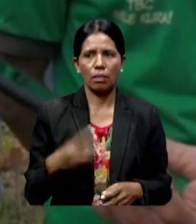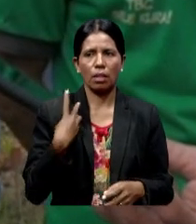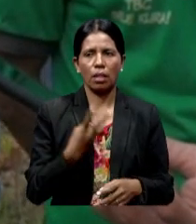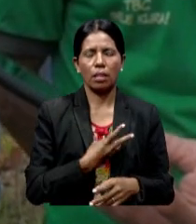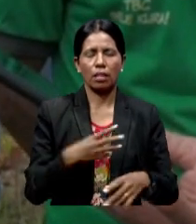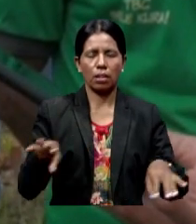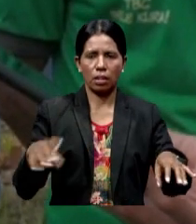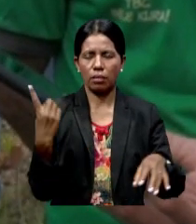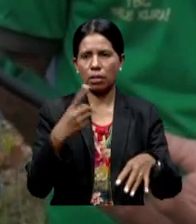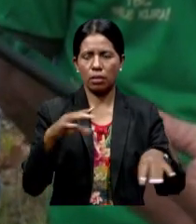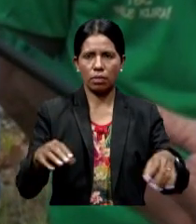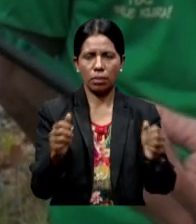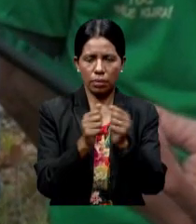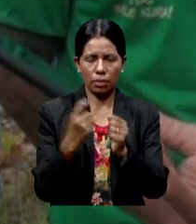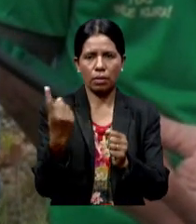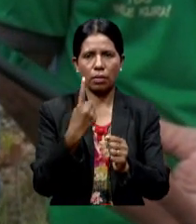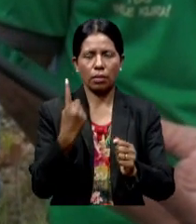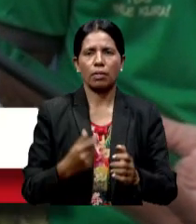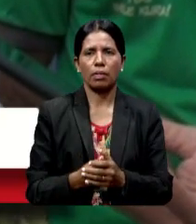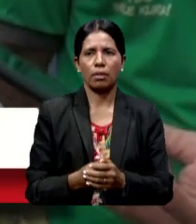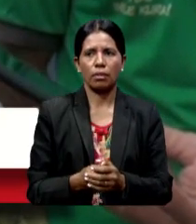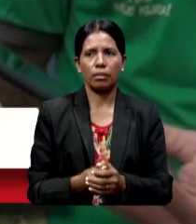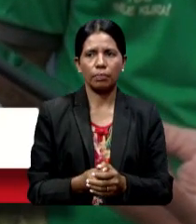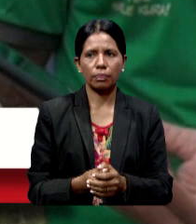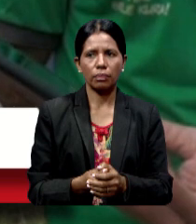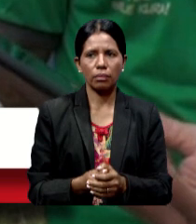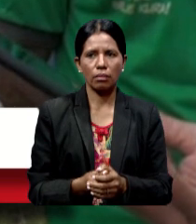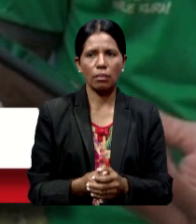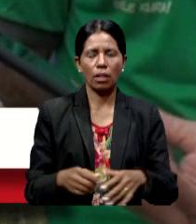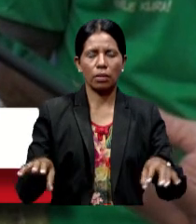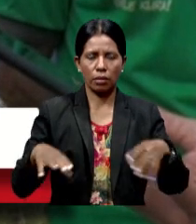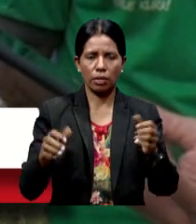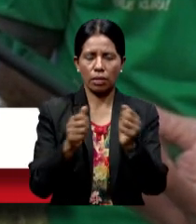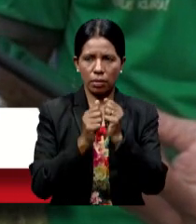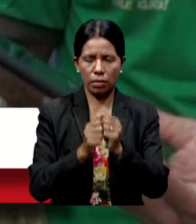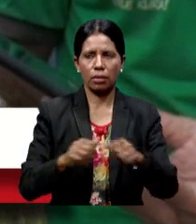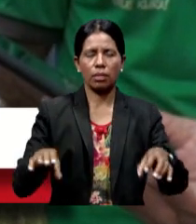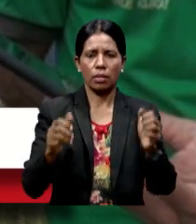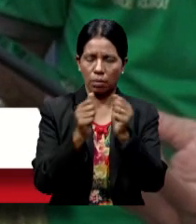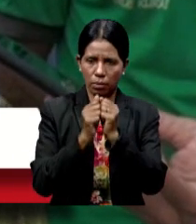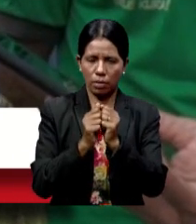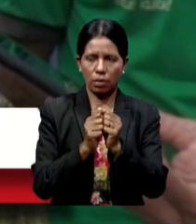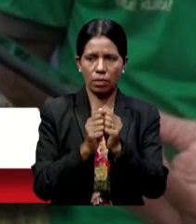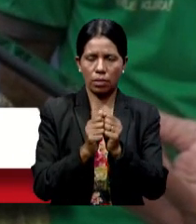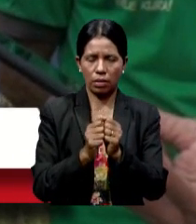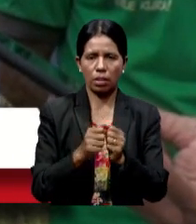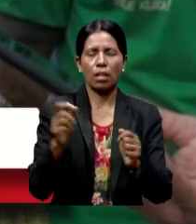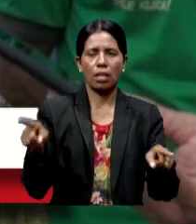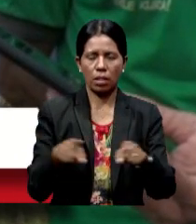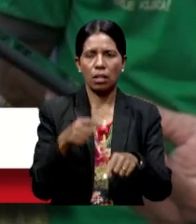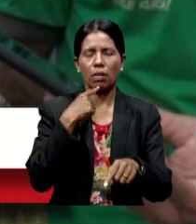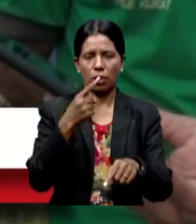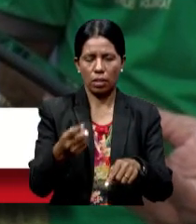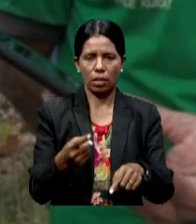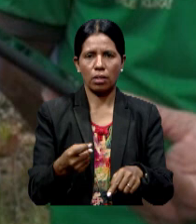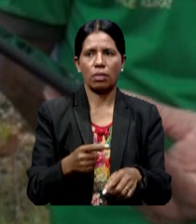servicio ho mutu na patin atu bele po cooperação no patin atu bele servicio mutu han sa uhen kolia tionane di liu